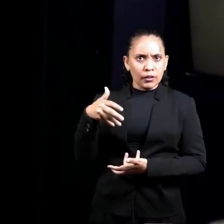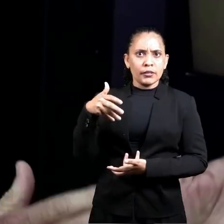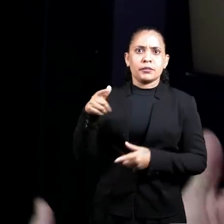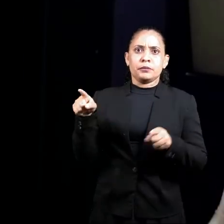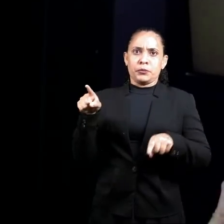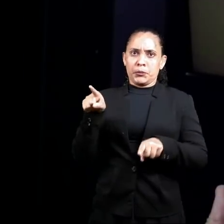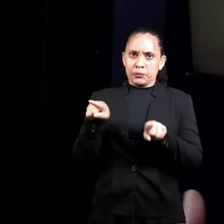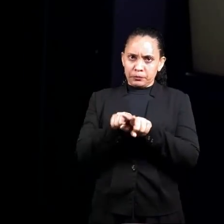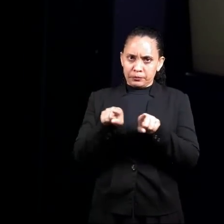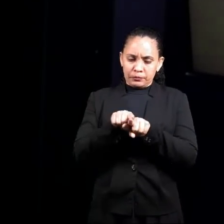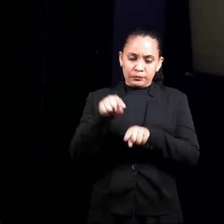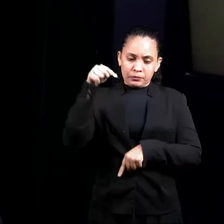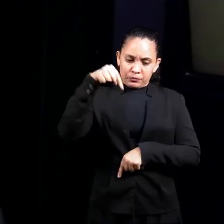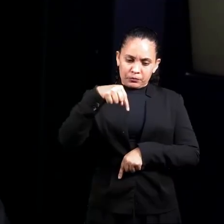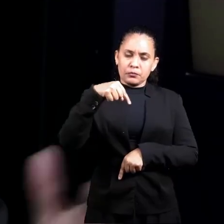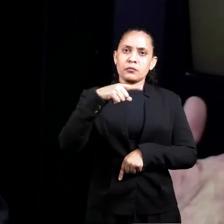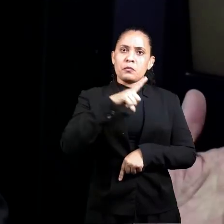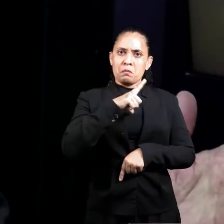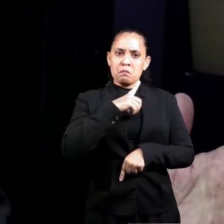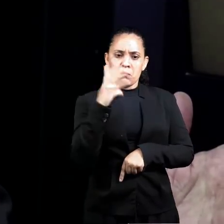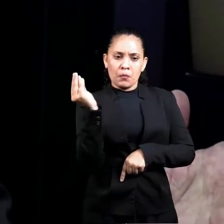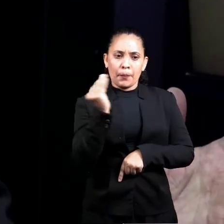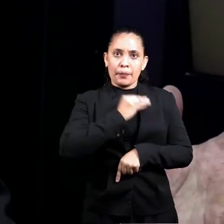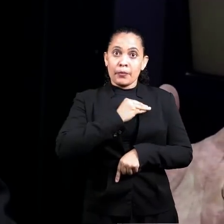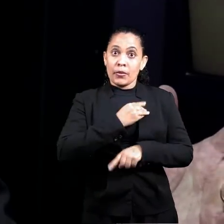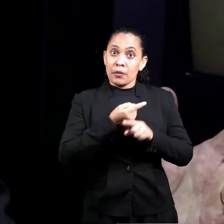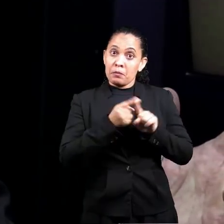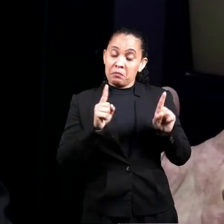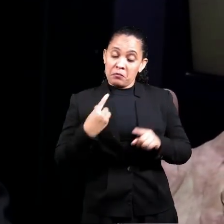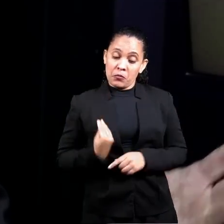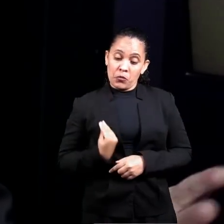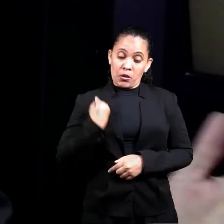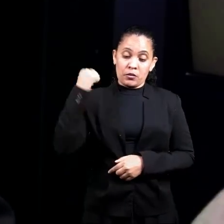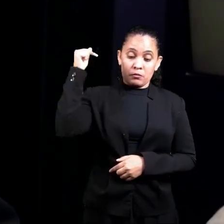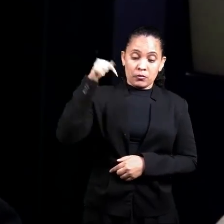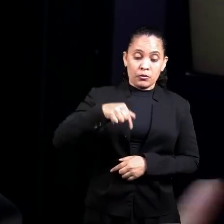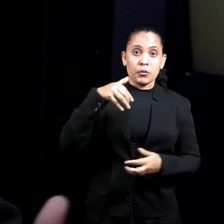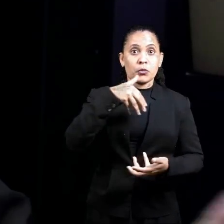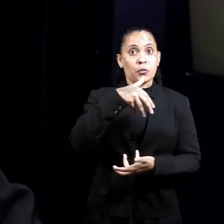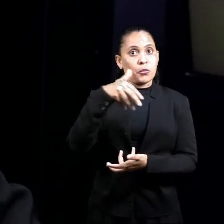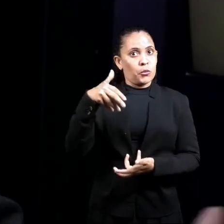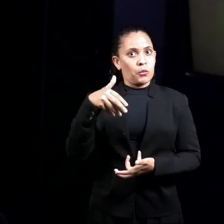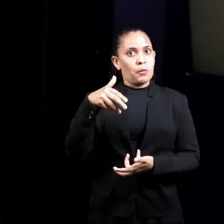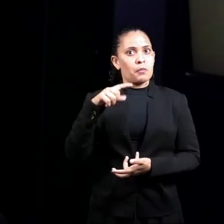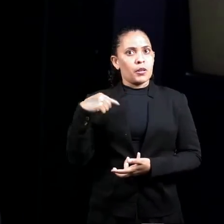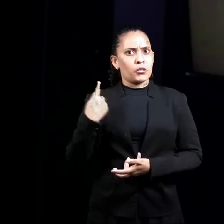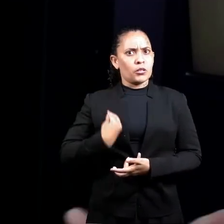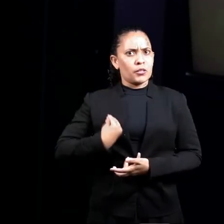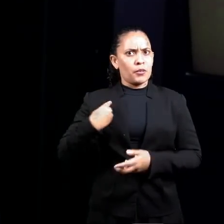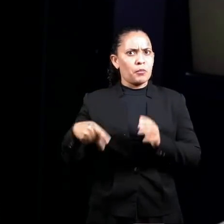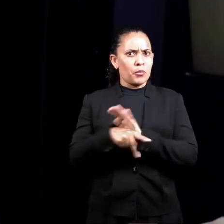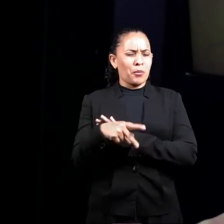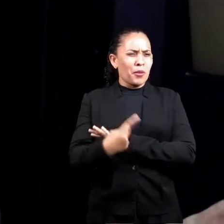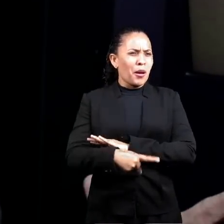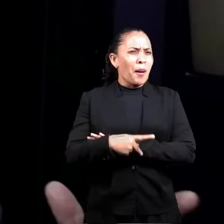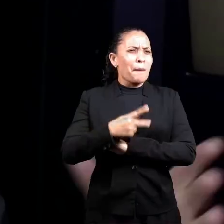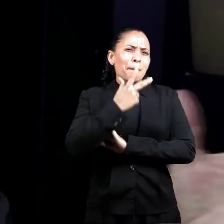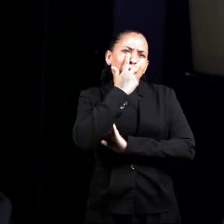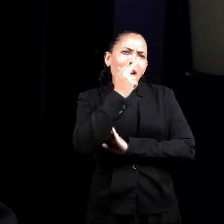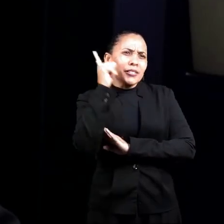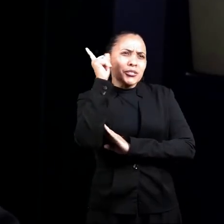seu sistema, o seu pecado, mas não tem como você viver fora do mundo. Exatamente. Tá? Nós estamos no mundo, mas não somos do mundo. Parece Isso. até difícil de